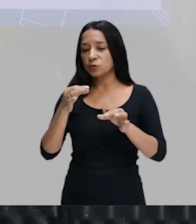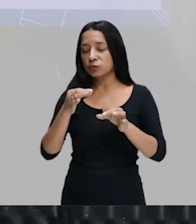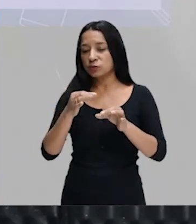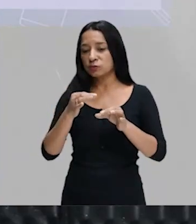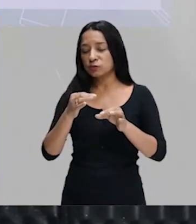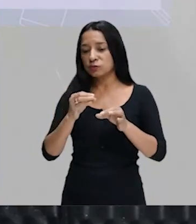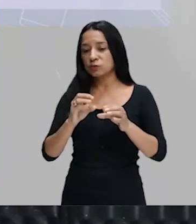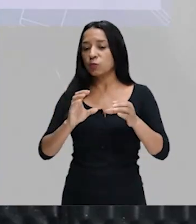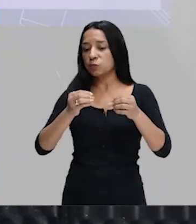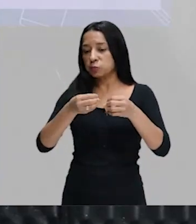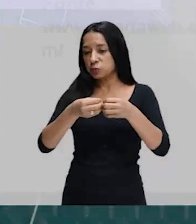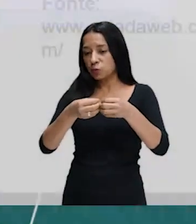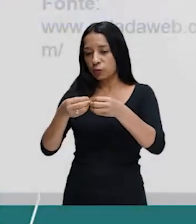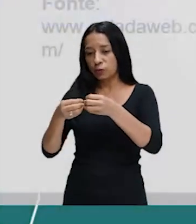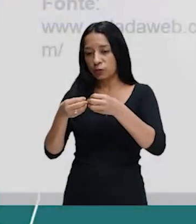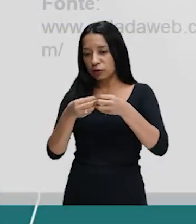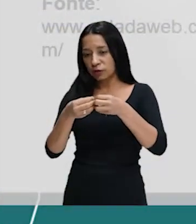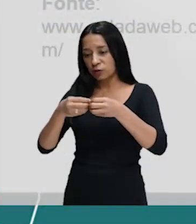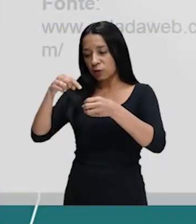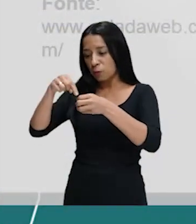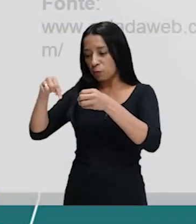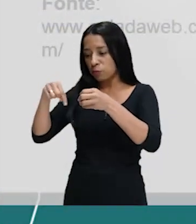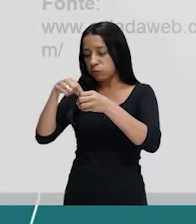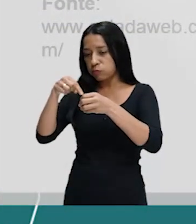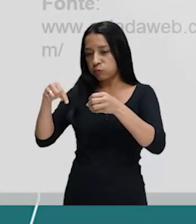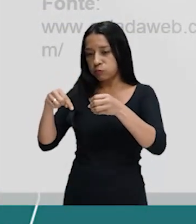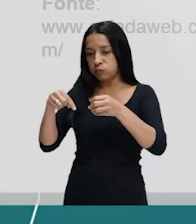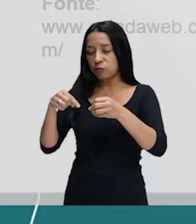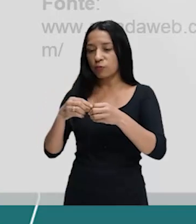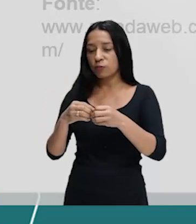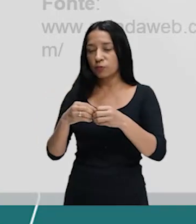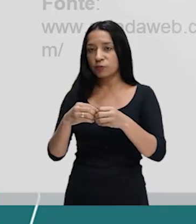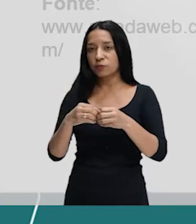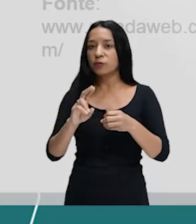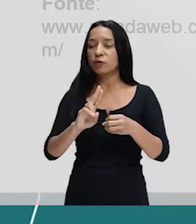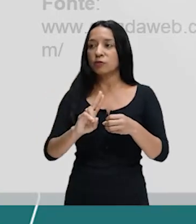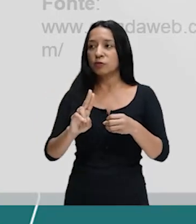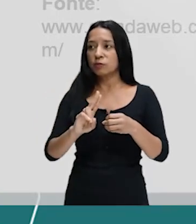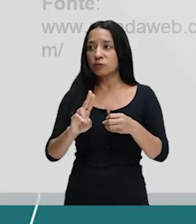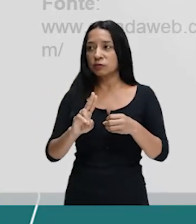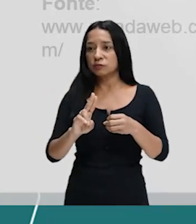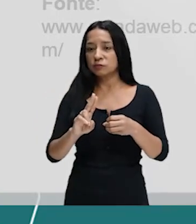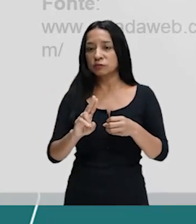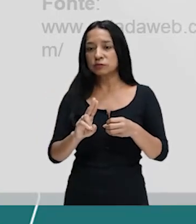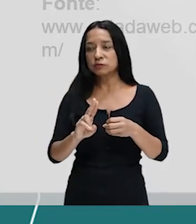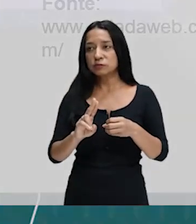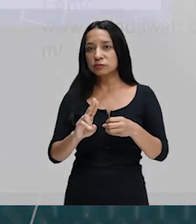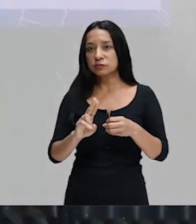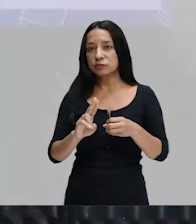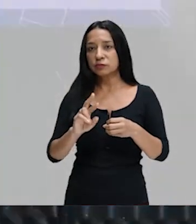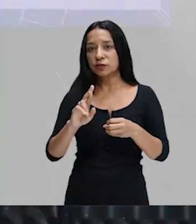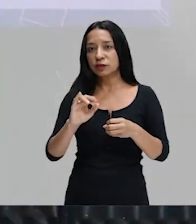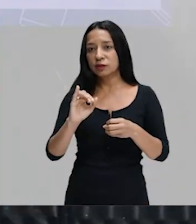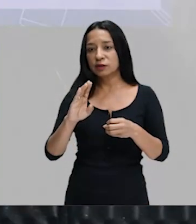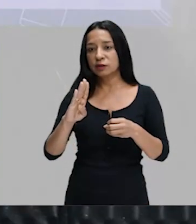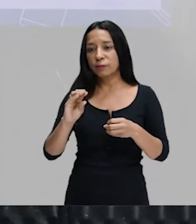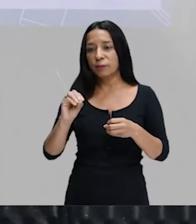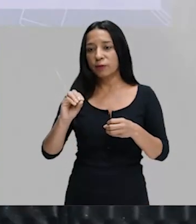que está contido nesse nucleotídeo aqui, ele é chamado de